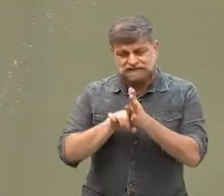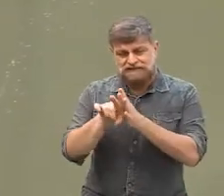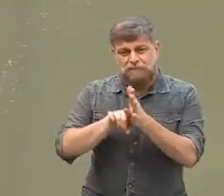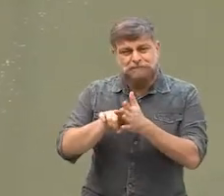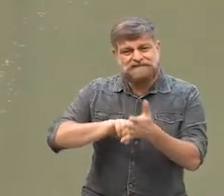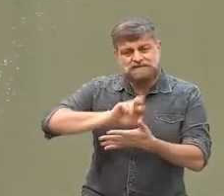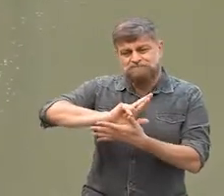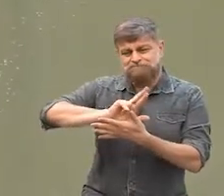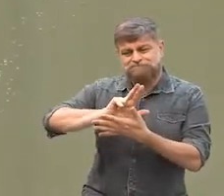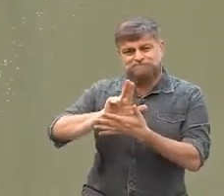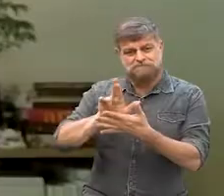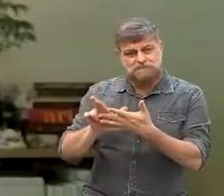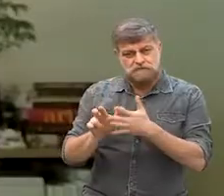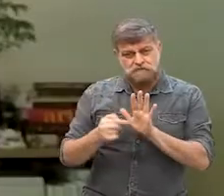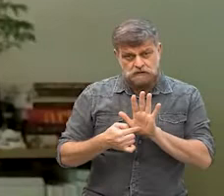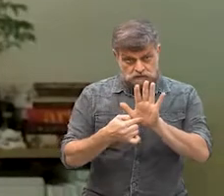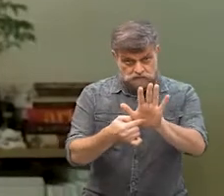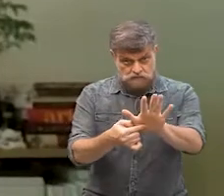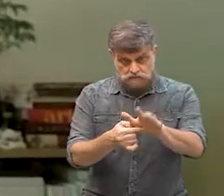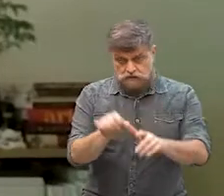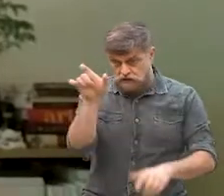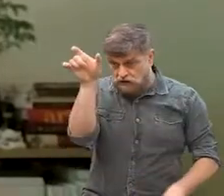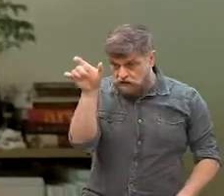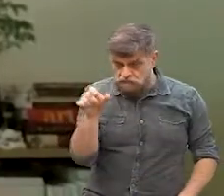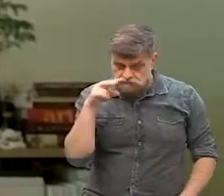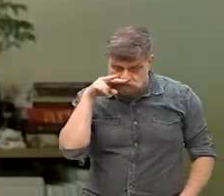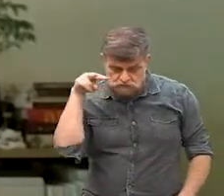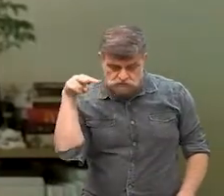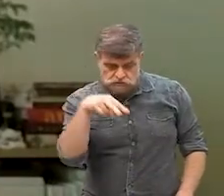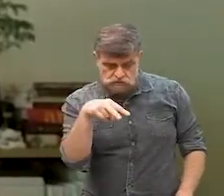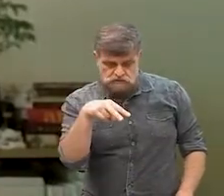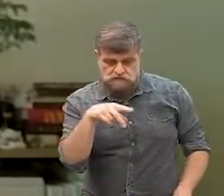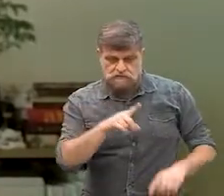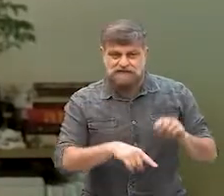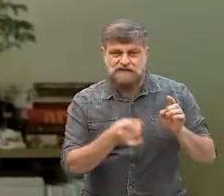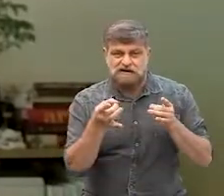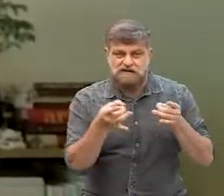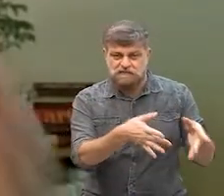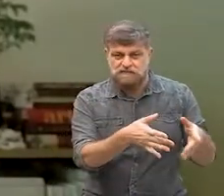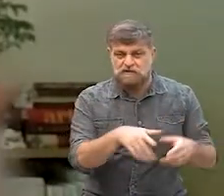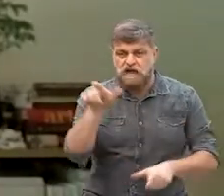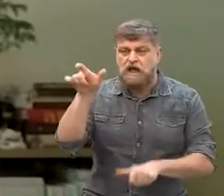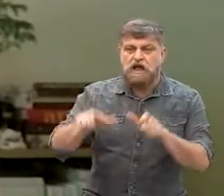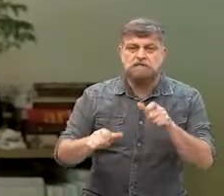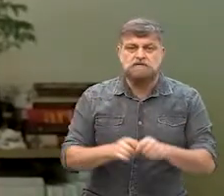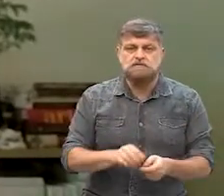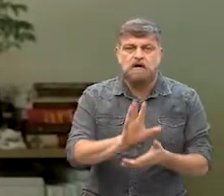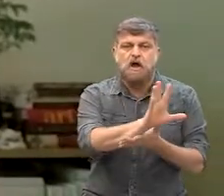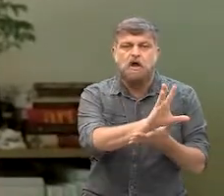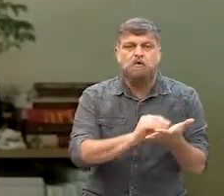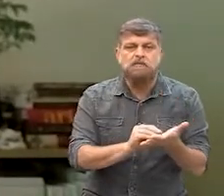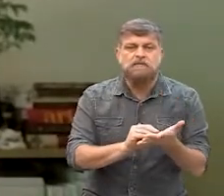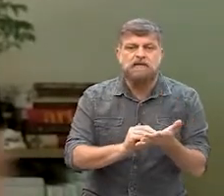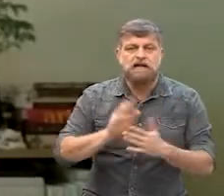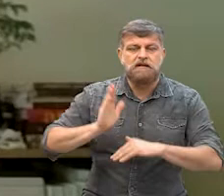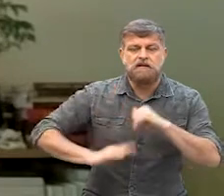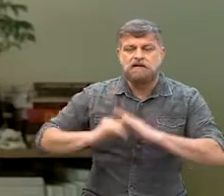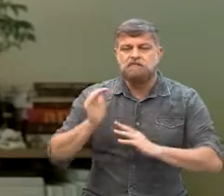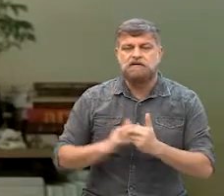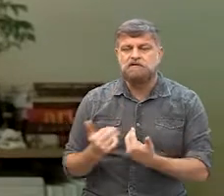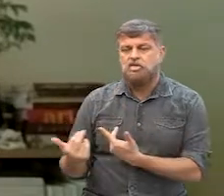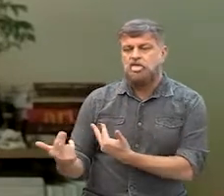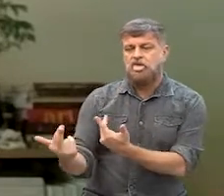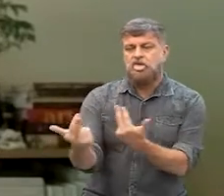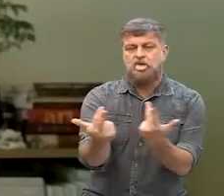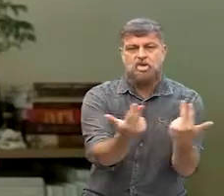que mostram que quando você já vê algo descartado no chão, as chances das pessoas continuarem esse comportamento é muito